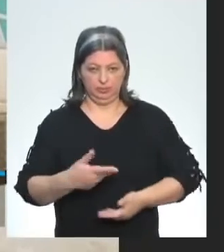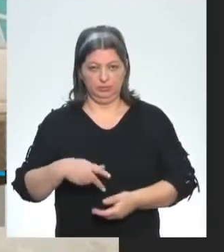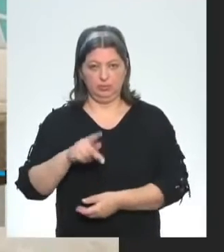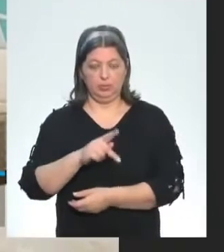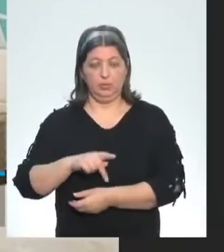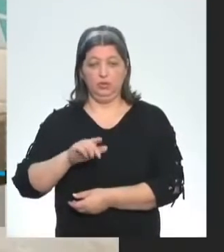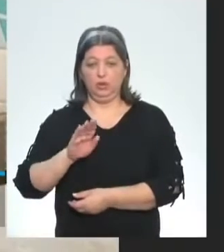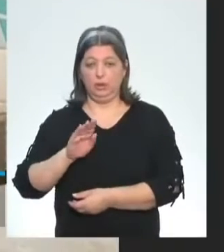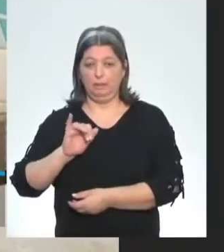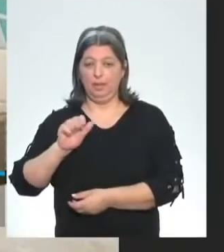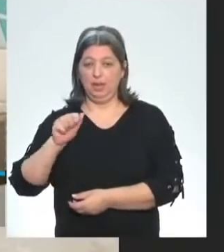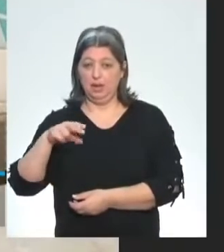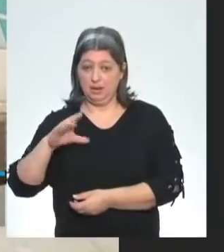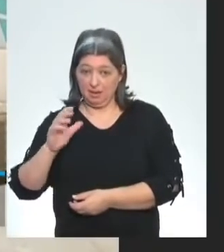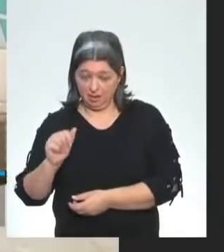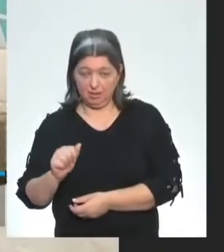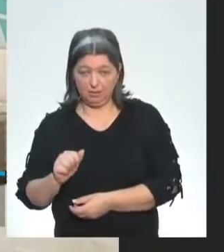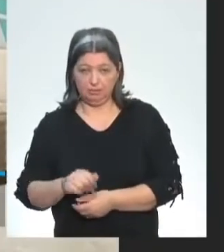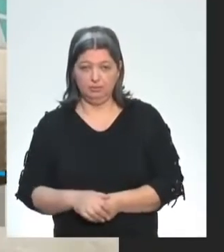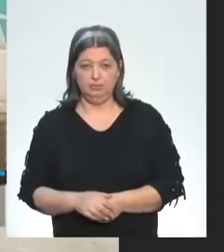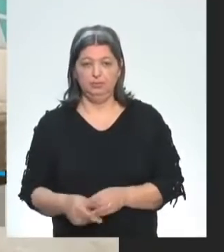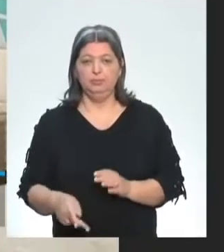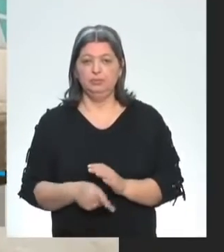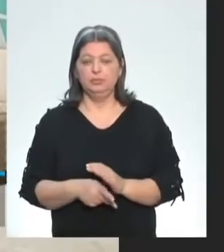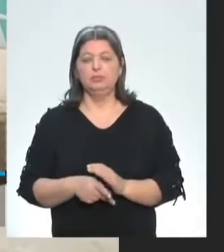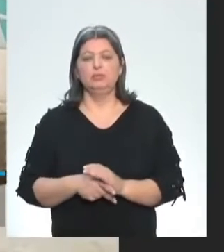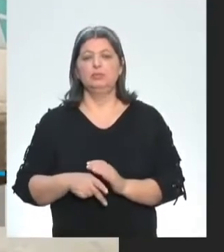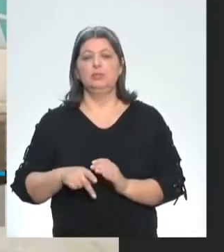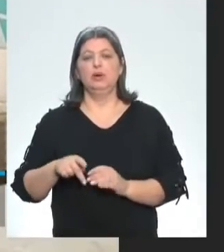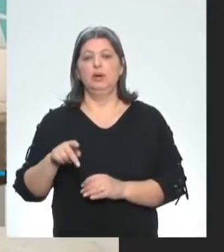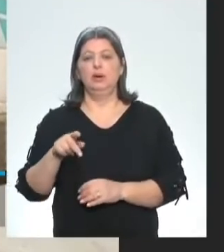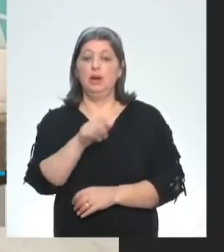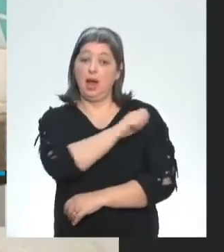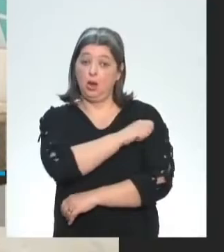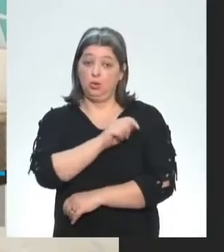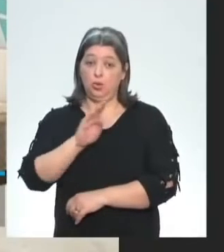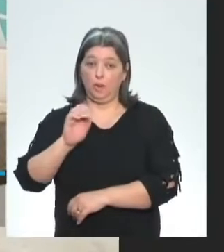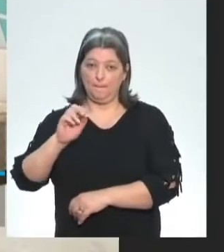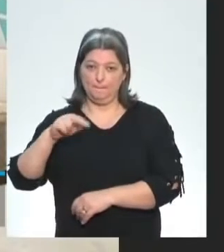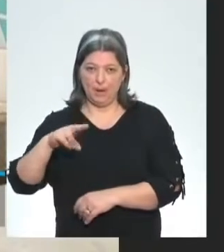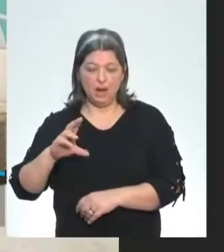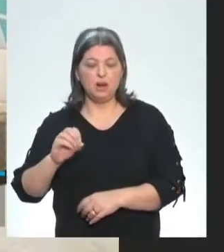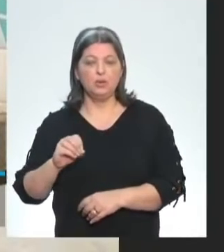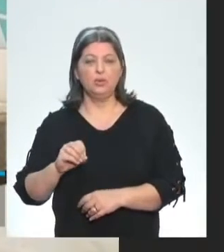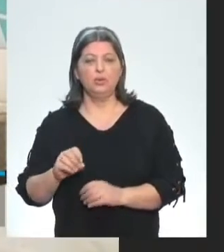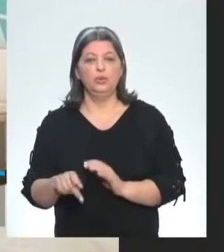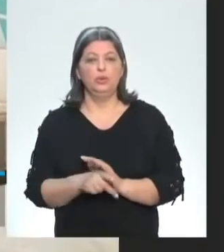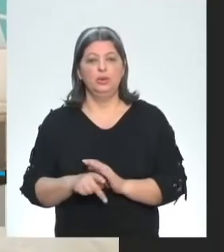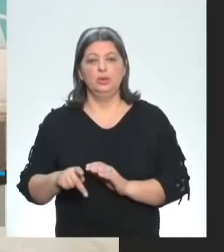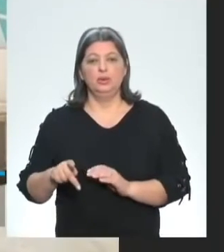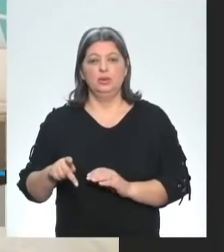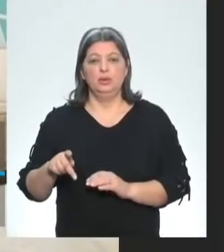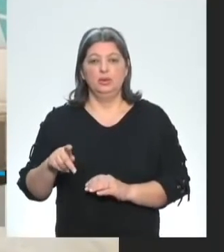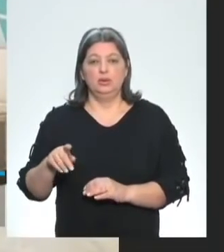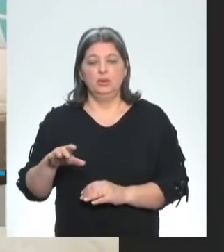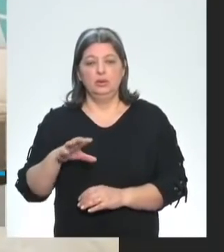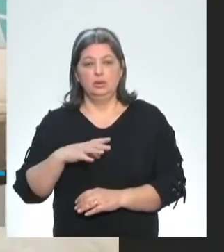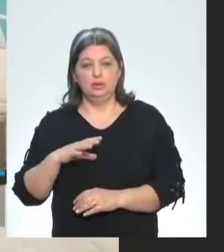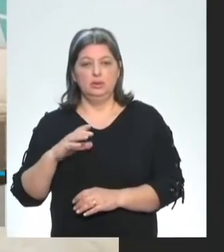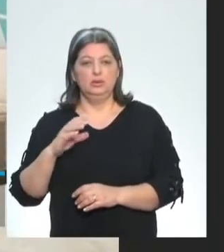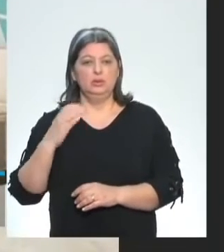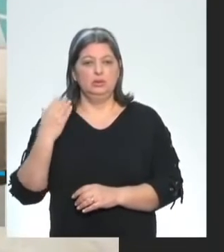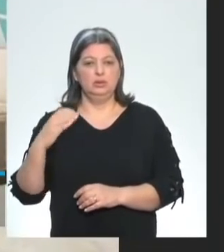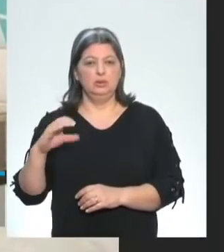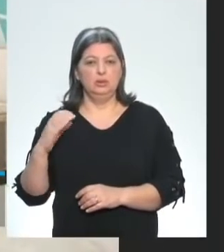Bianca. E ela falou, Vitinho, lê o nosso aluno Breno, da escola Mário Toledo de Moraes, da cidade de